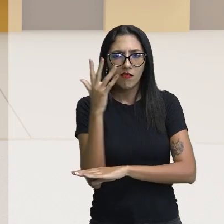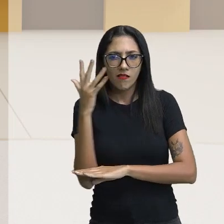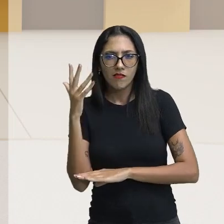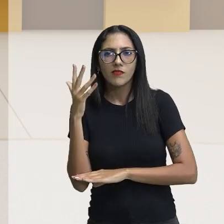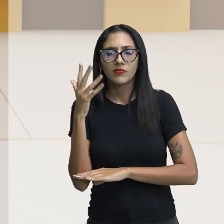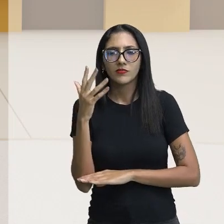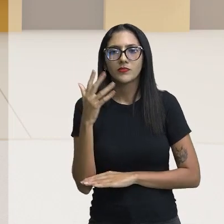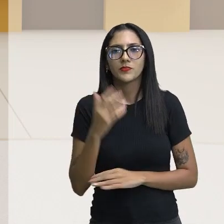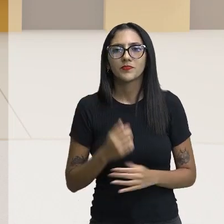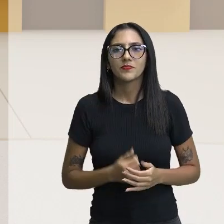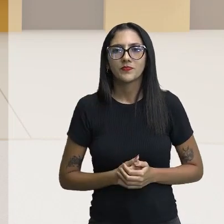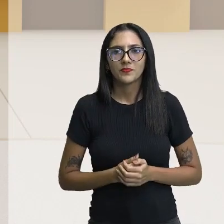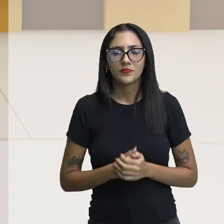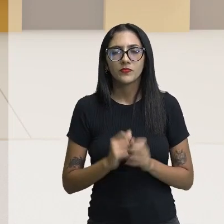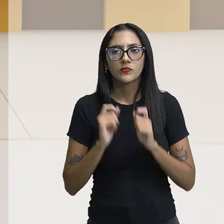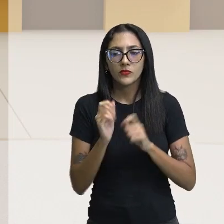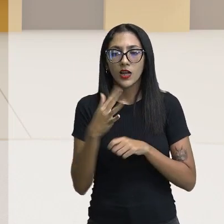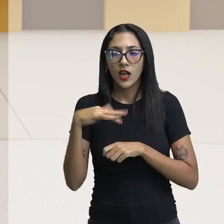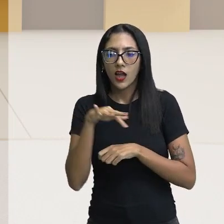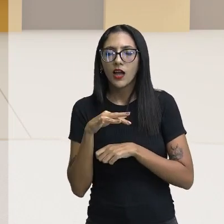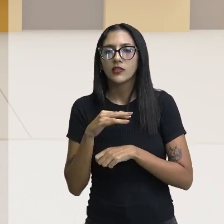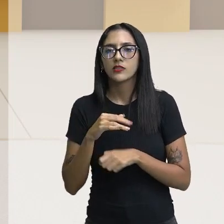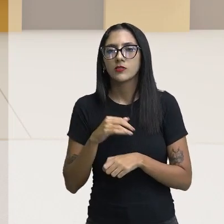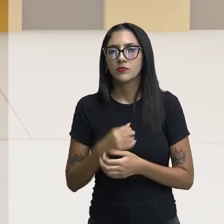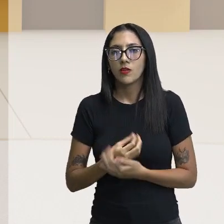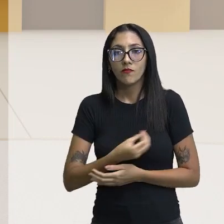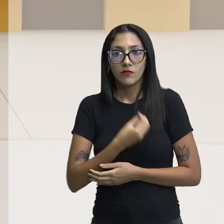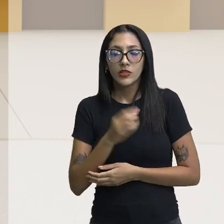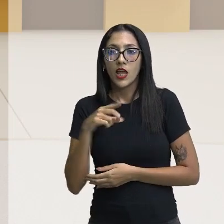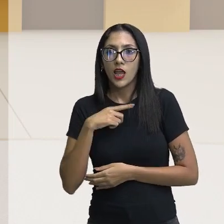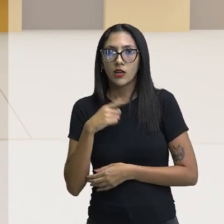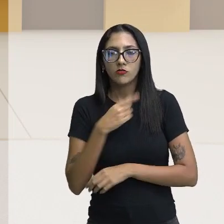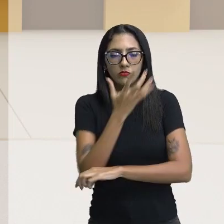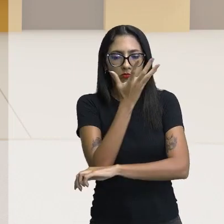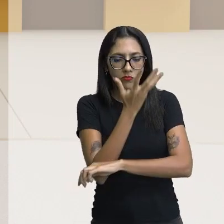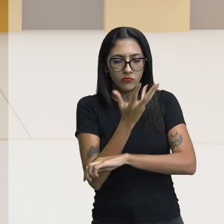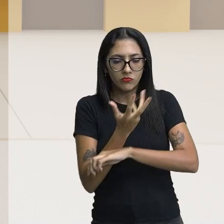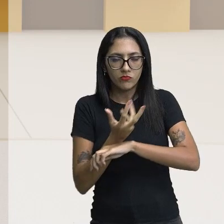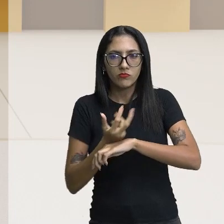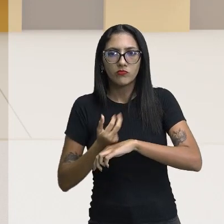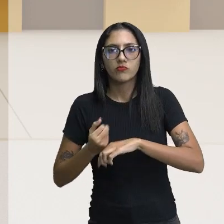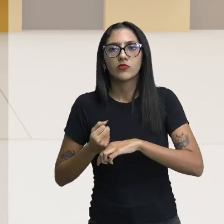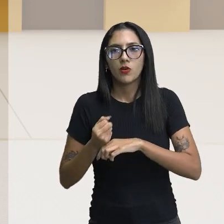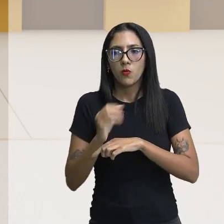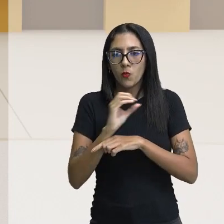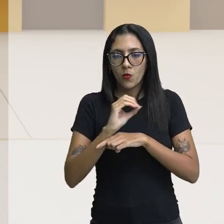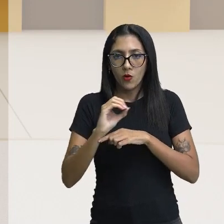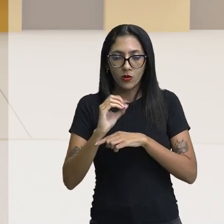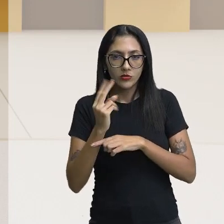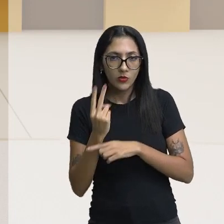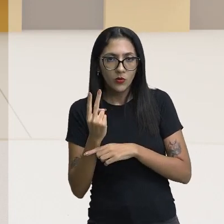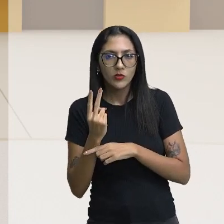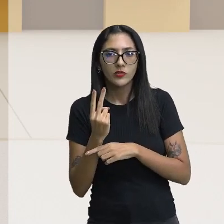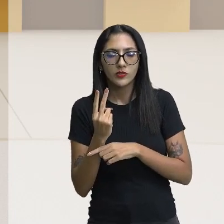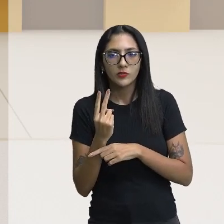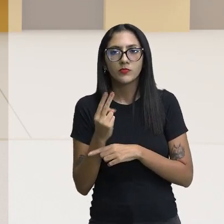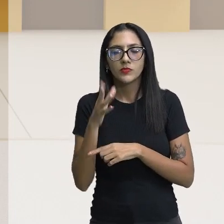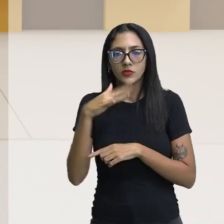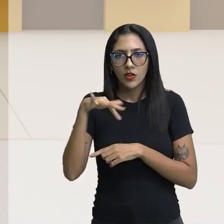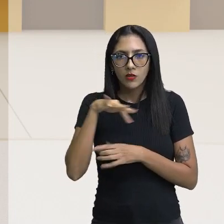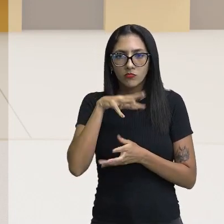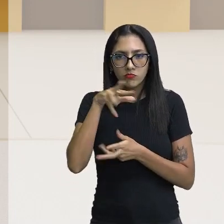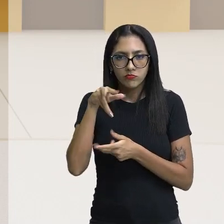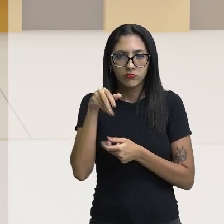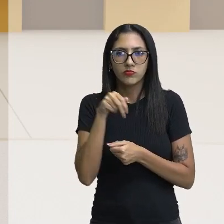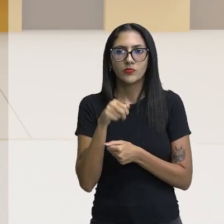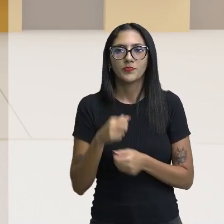elementos químicos, os ecossistemas absorvem CO2, então ali estão as moléculas de CO2 na atmosfera,